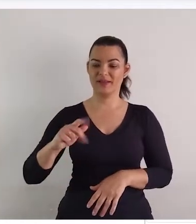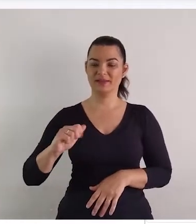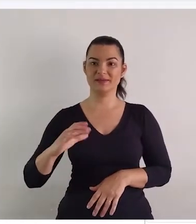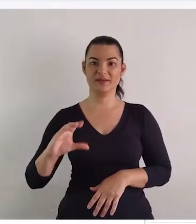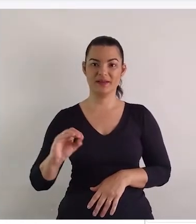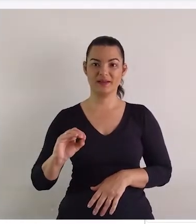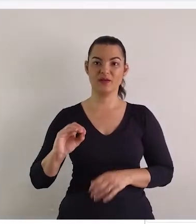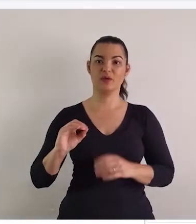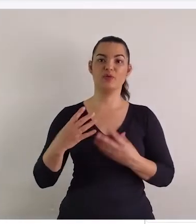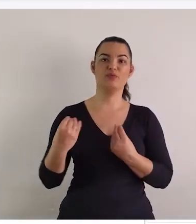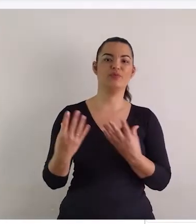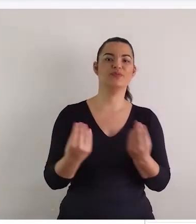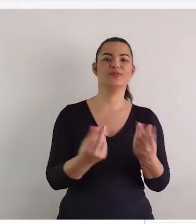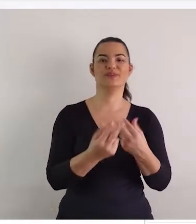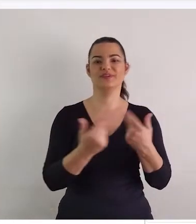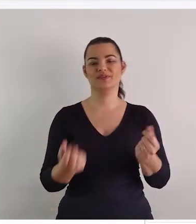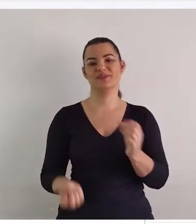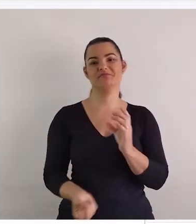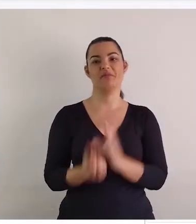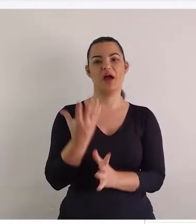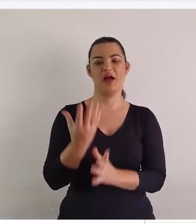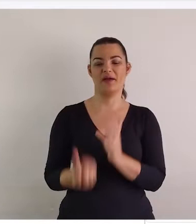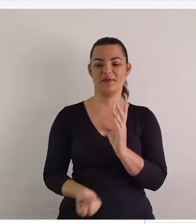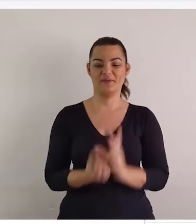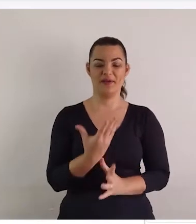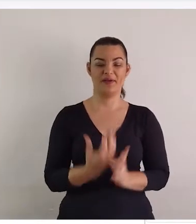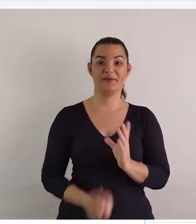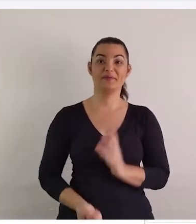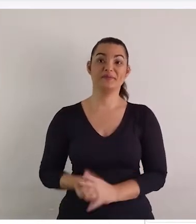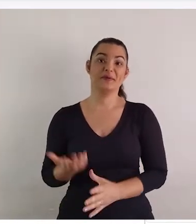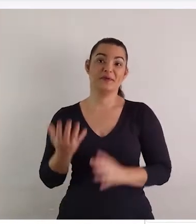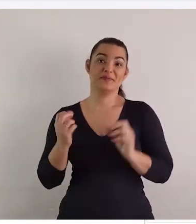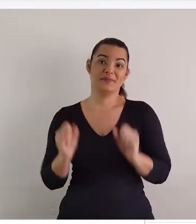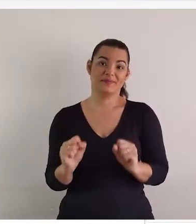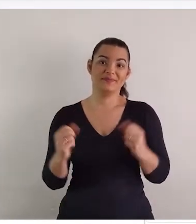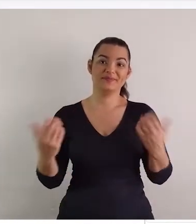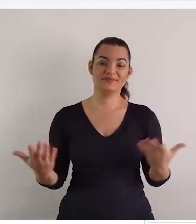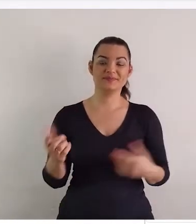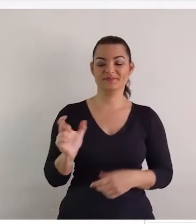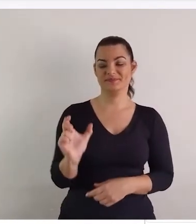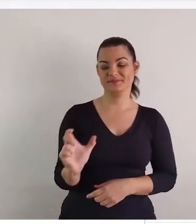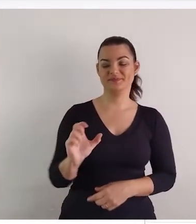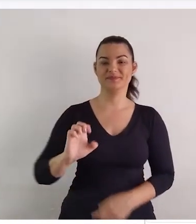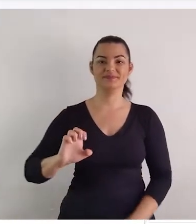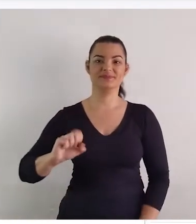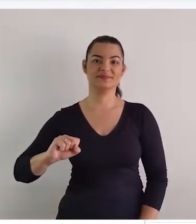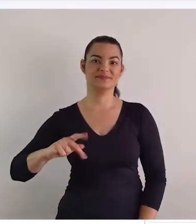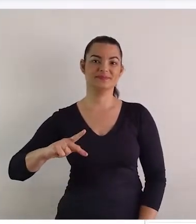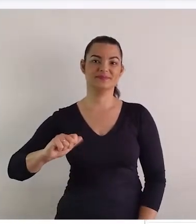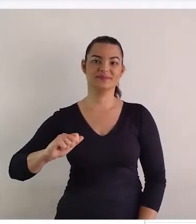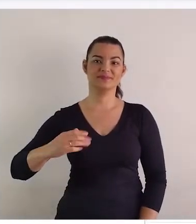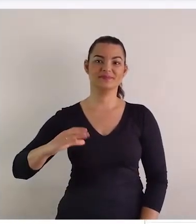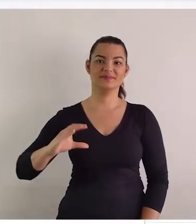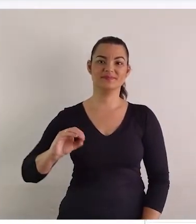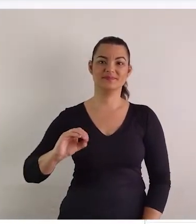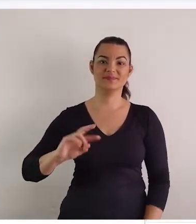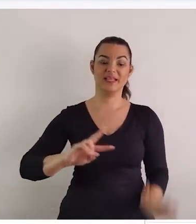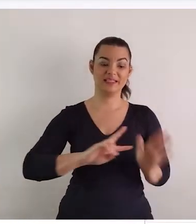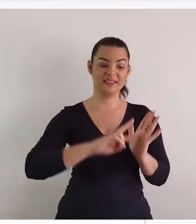muitas coisas podem aparecer. Então, a palavra espaço, ela pode